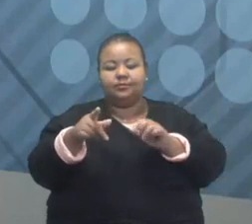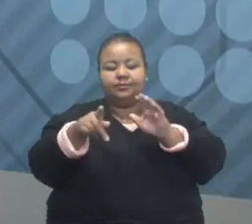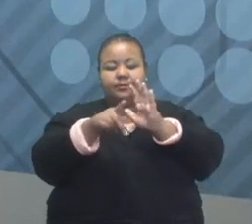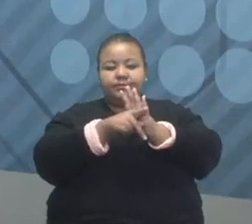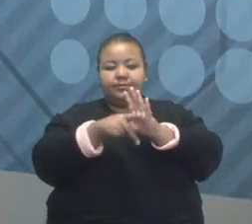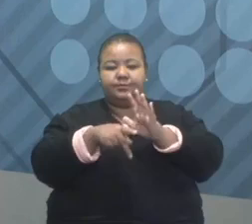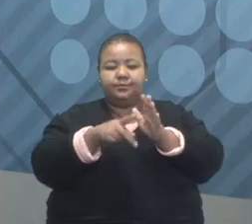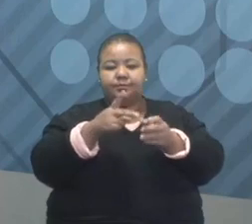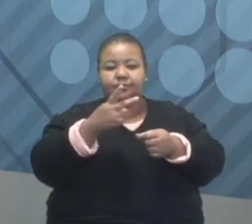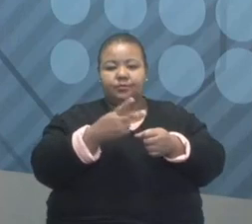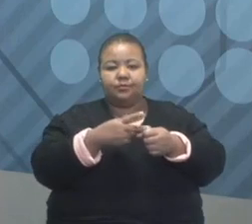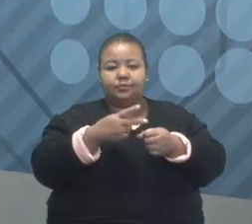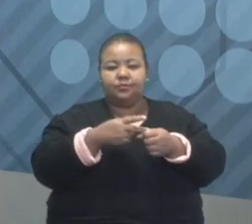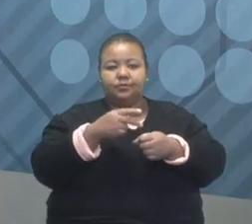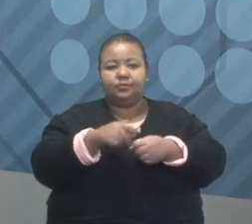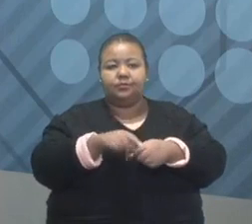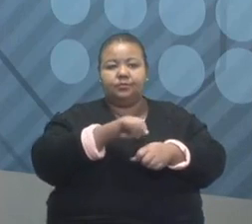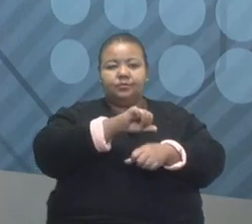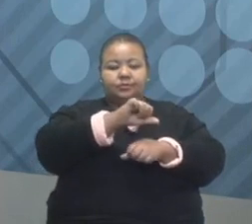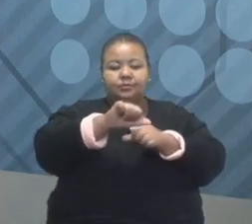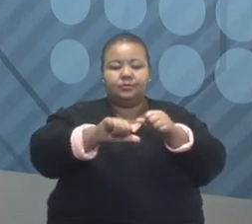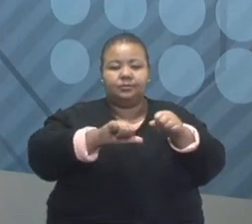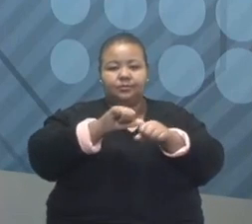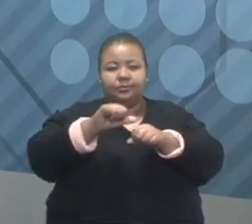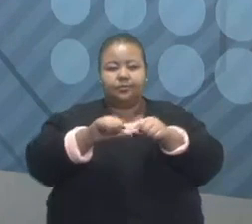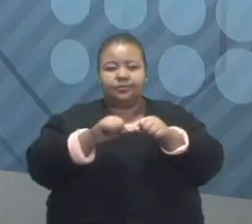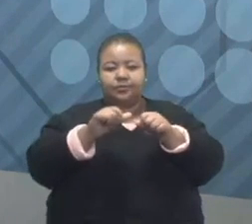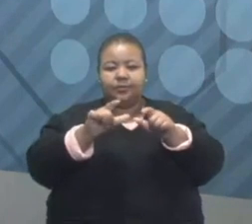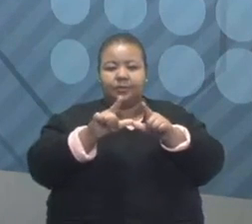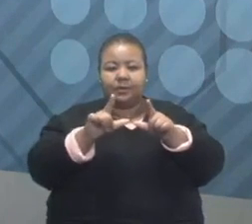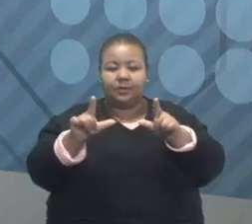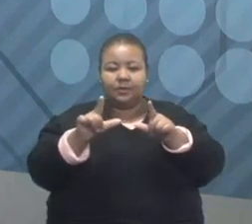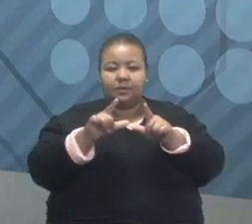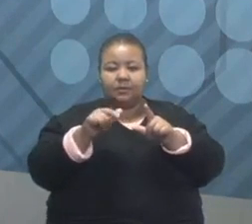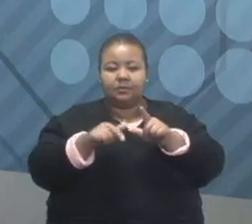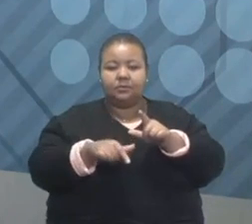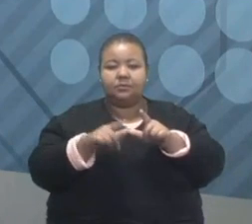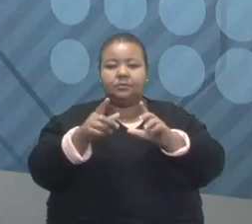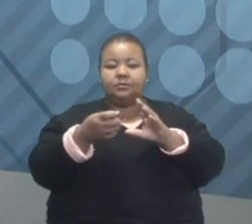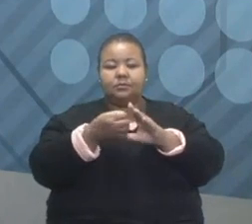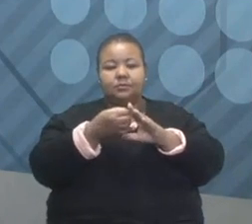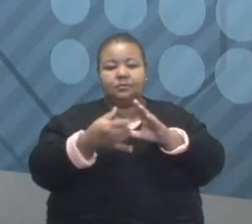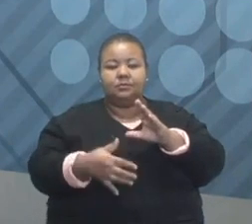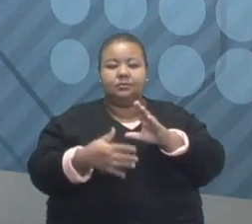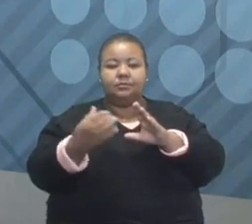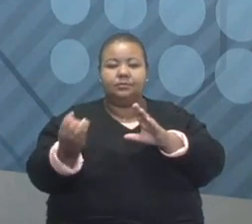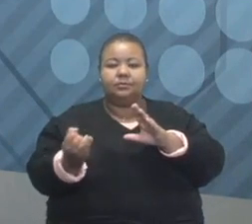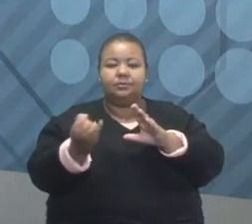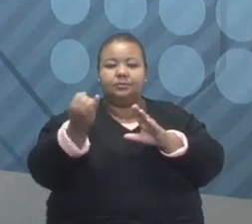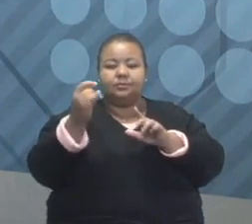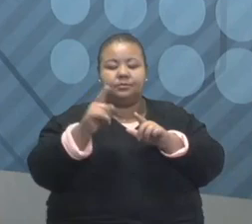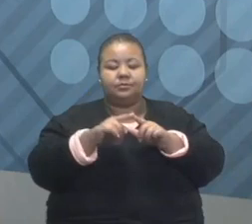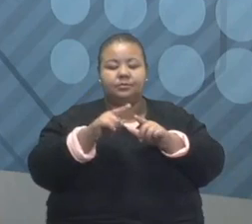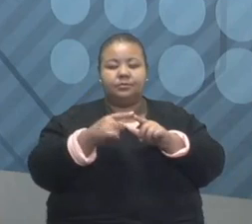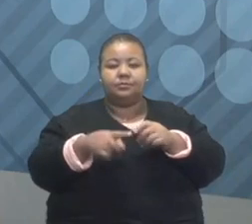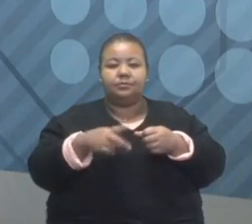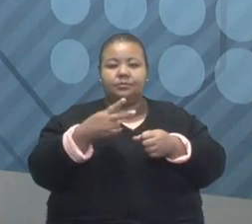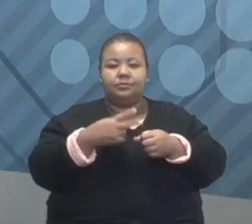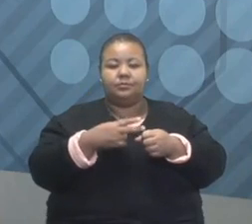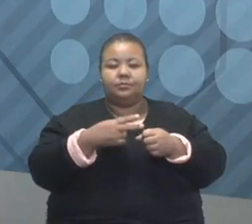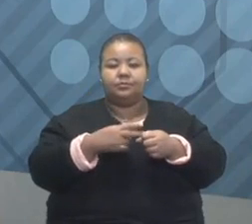parte do núcleo da nossa transformação linear. Uma característica importante também com relação ao núcleo é que